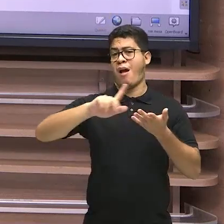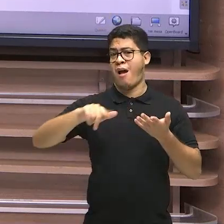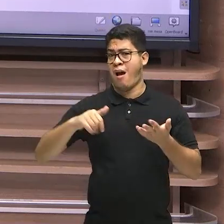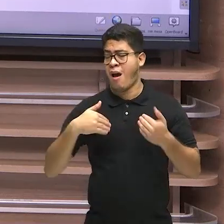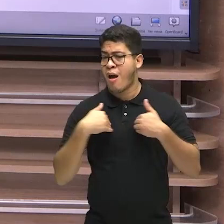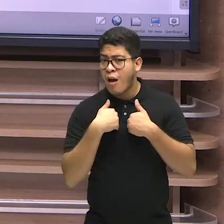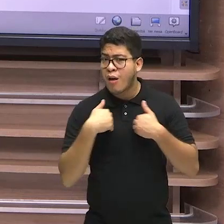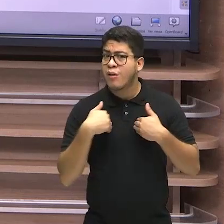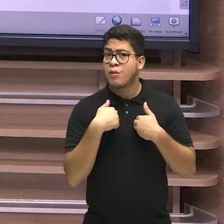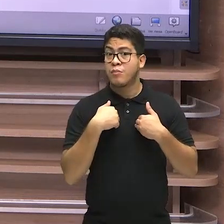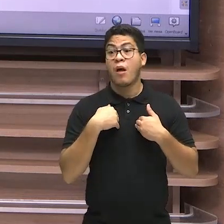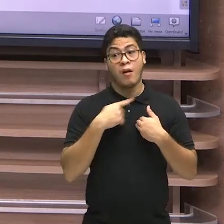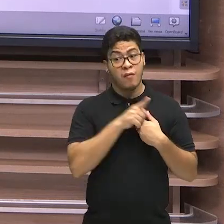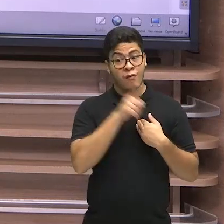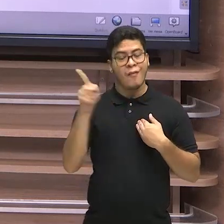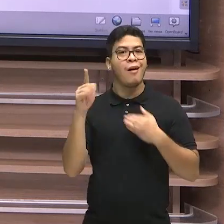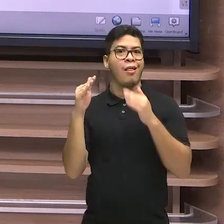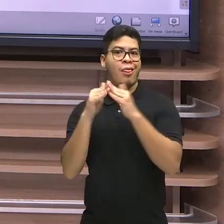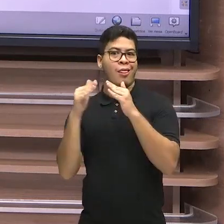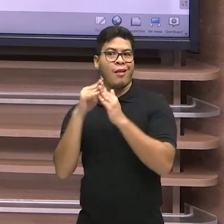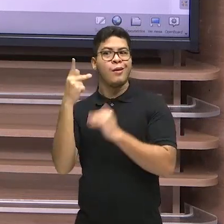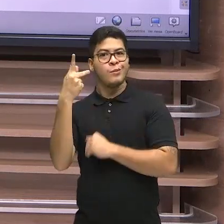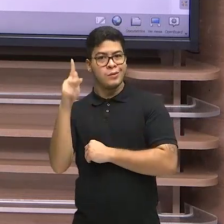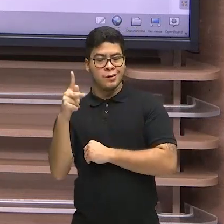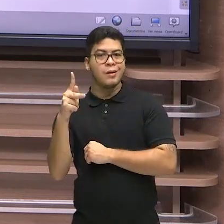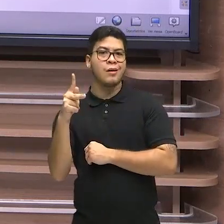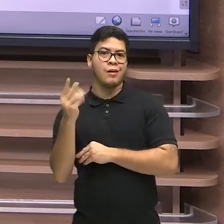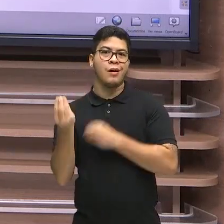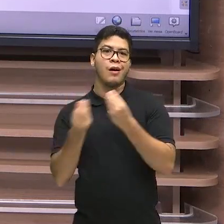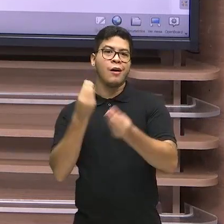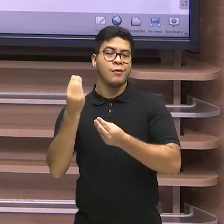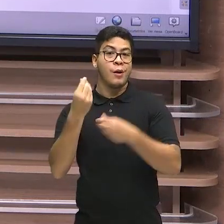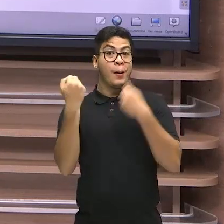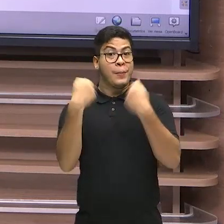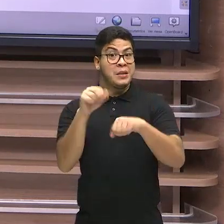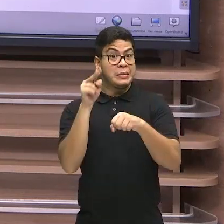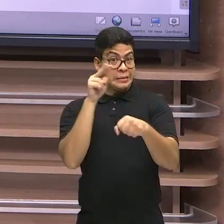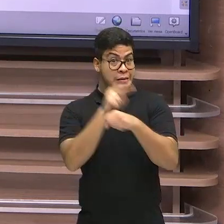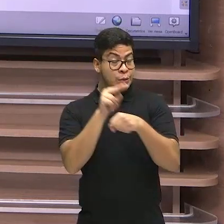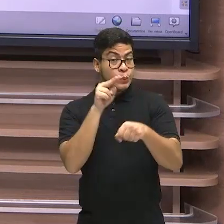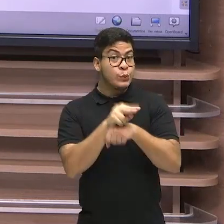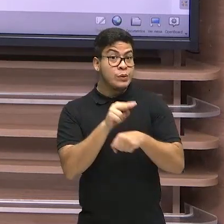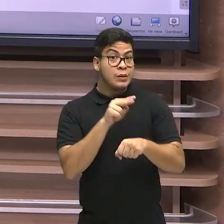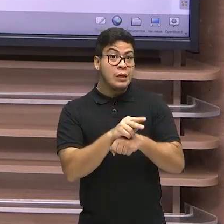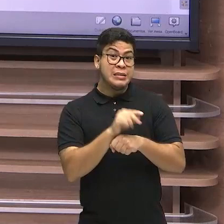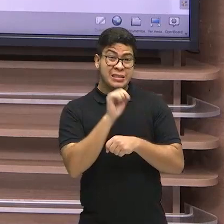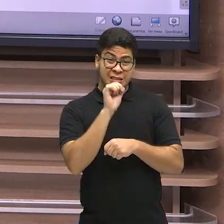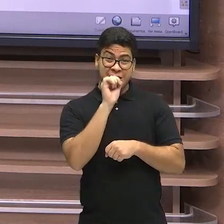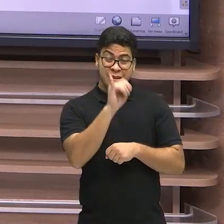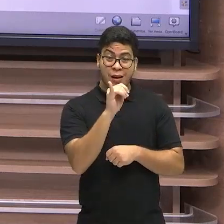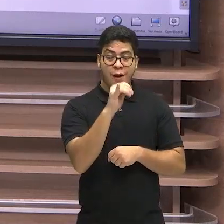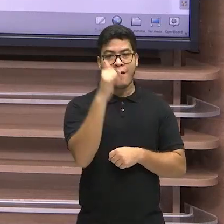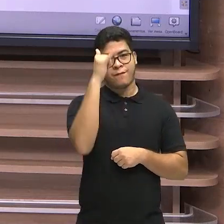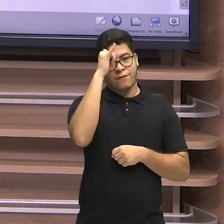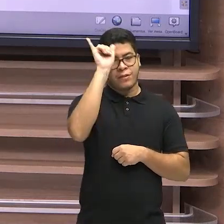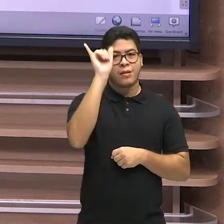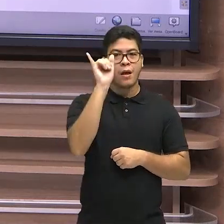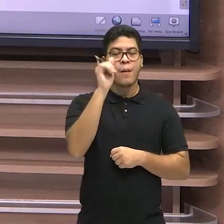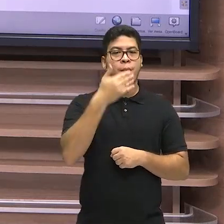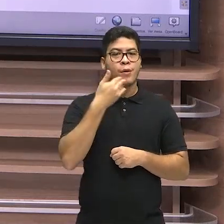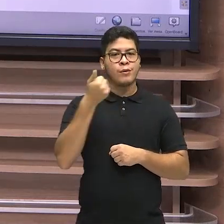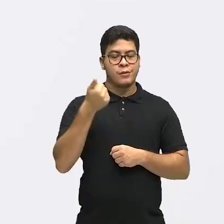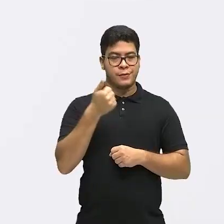animais, eles vão parar lá na casa de vocês. Então, enquanto mais cuidado você tiver em evitar lixeiras viciadas, você está cuidando da sua própria